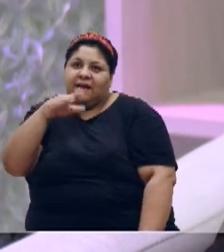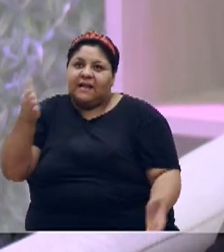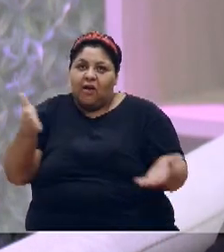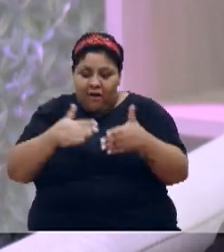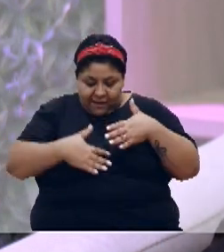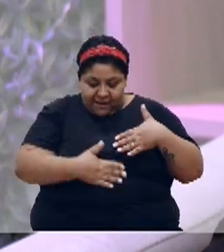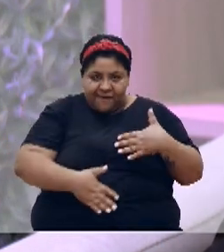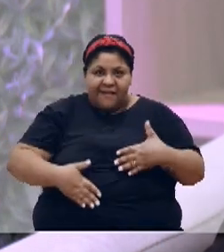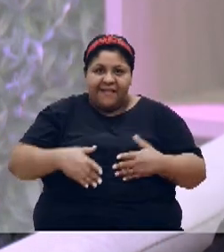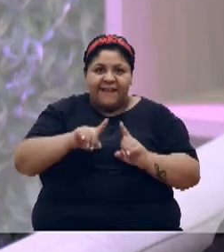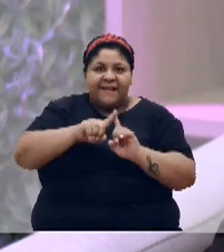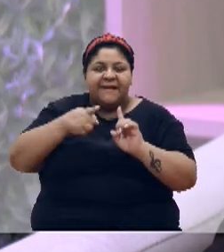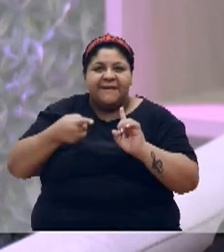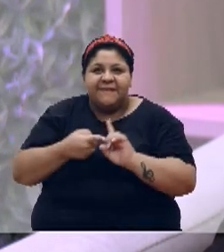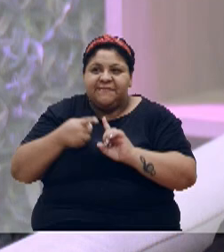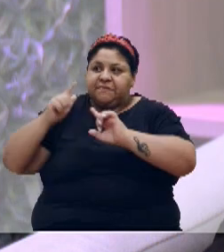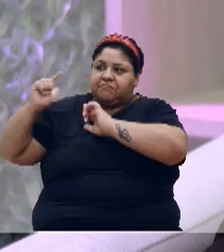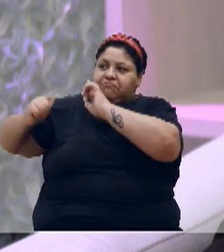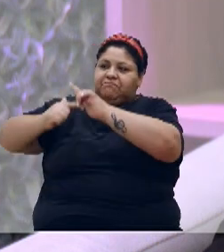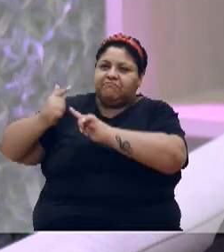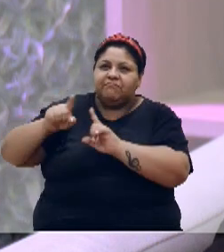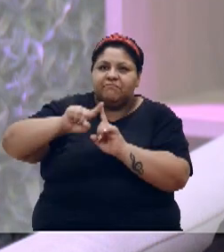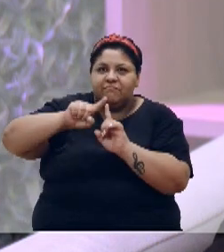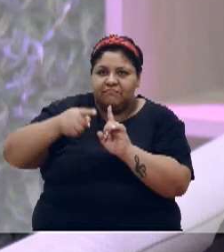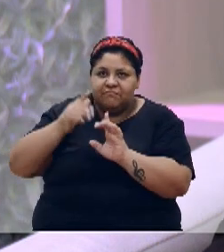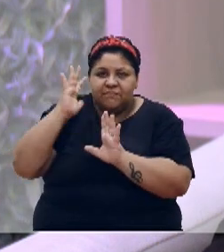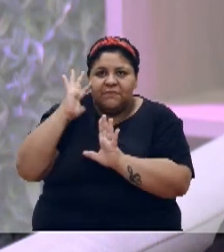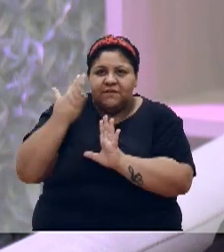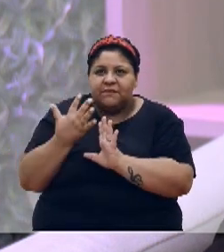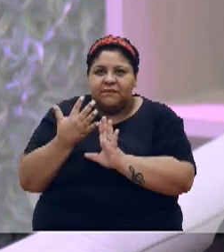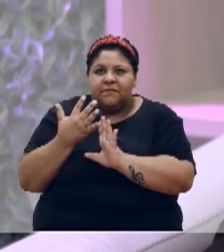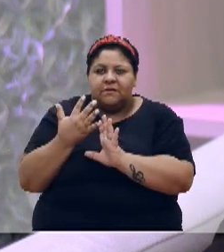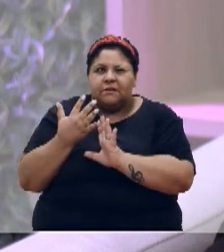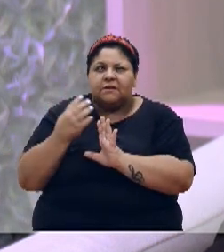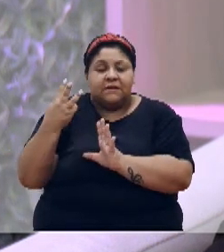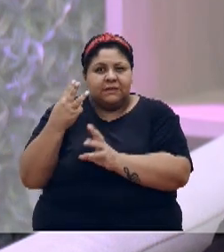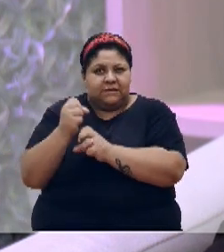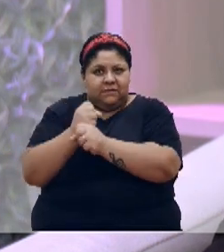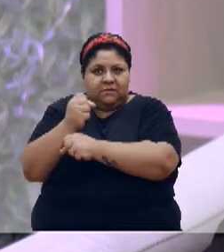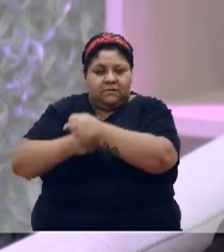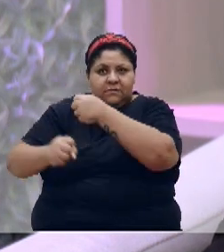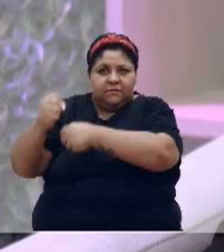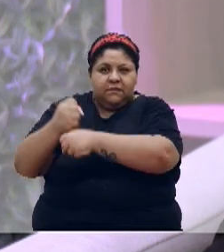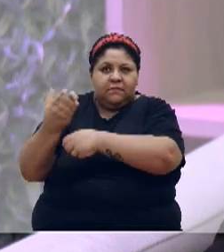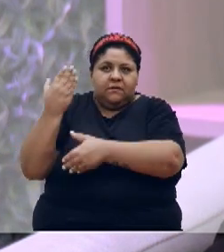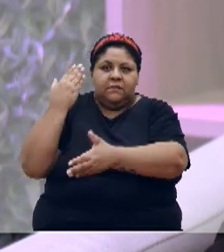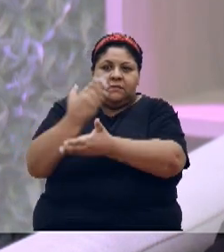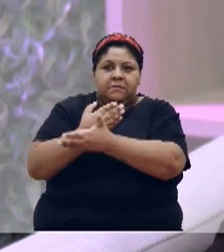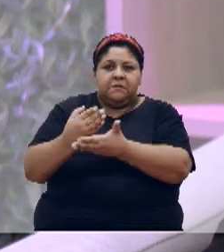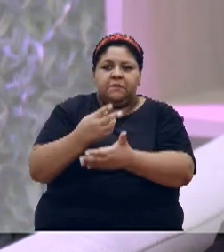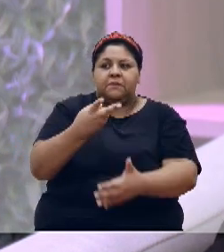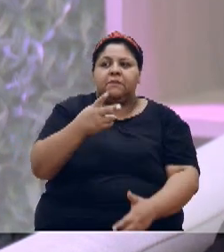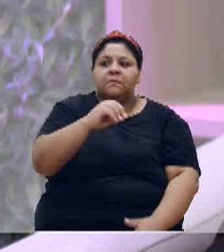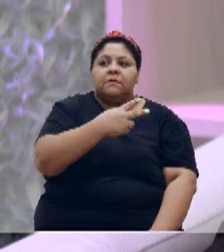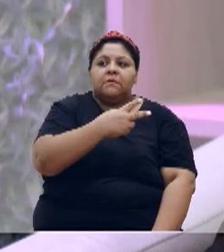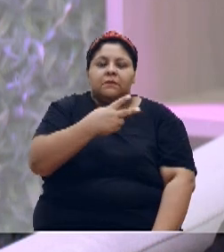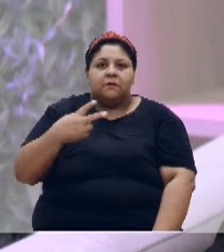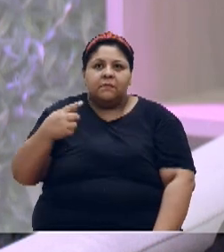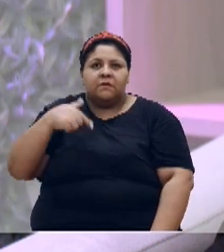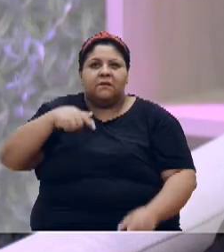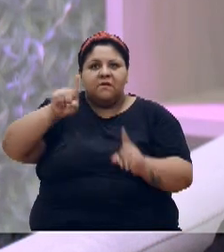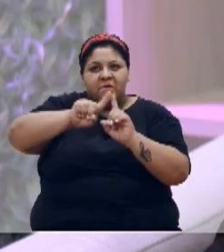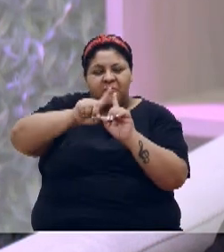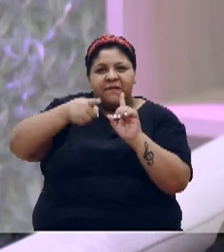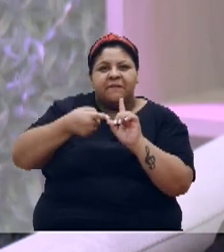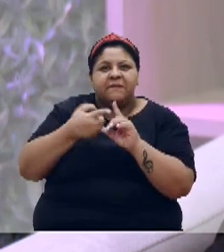trajetória com a maternidade aconteceu há 3 anos atrás, foi no início de 2022. Eu engravidei da